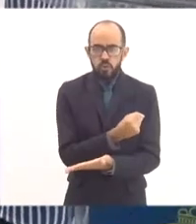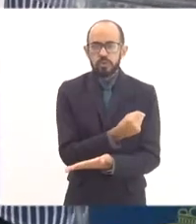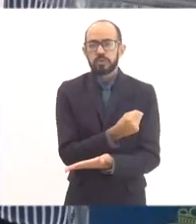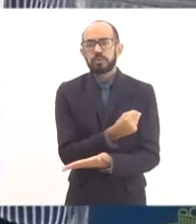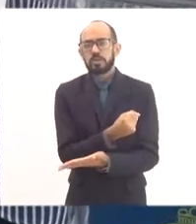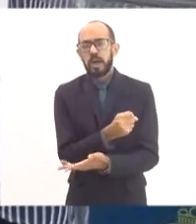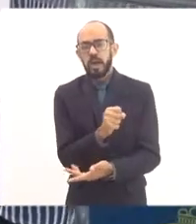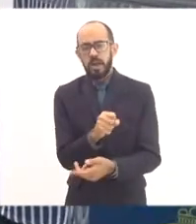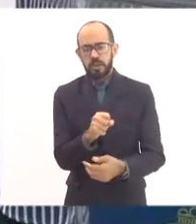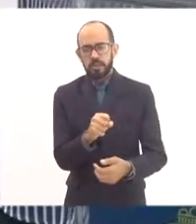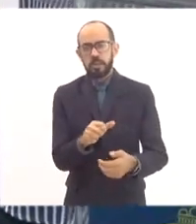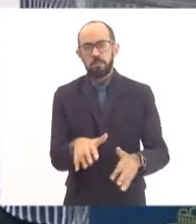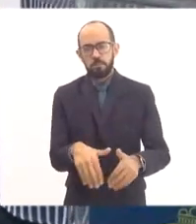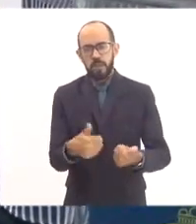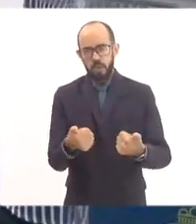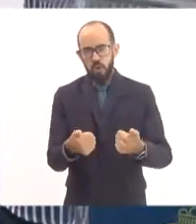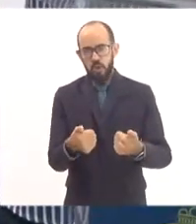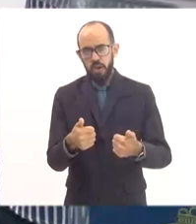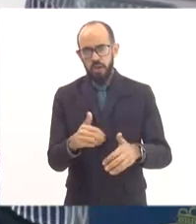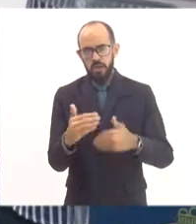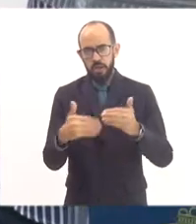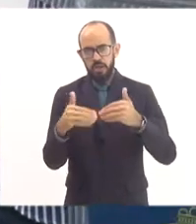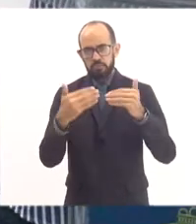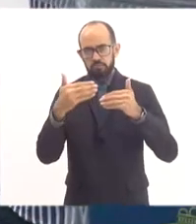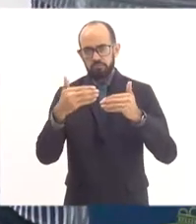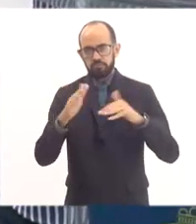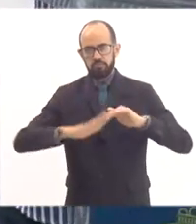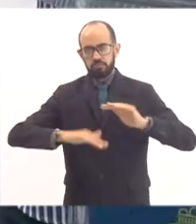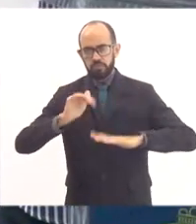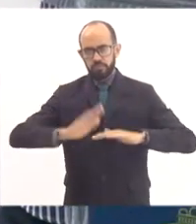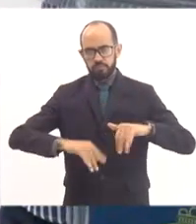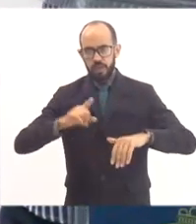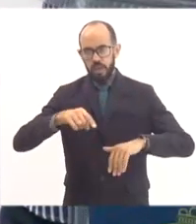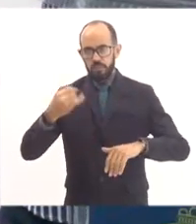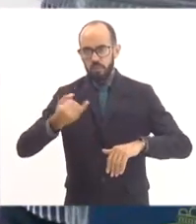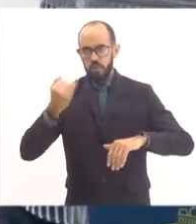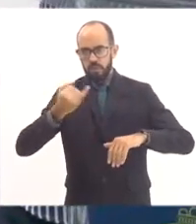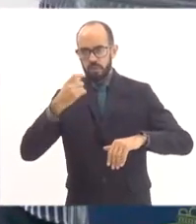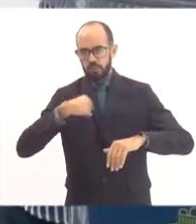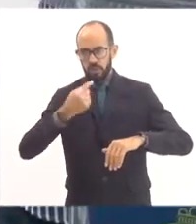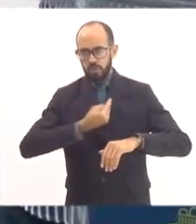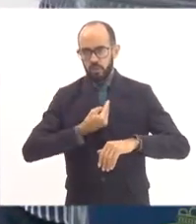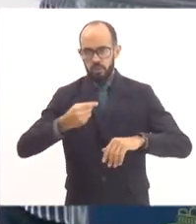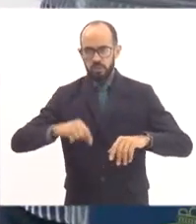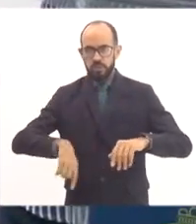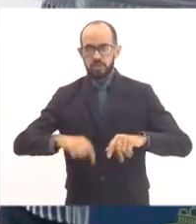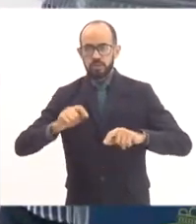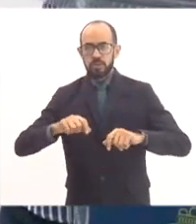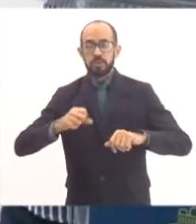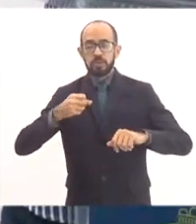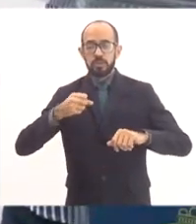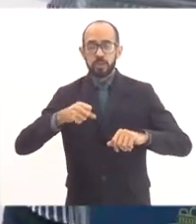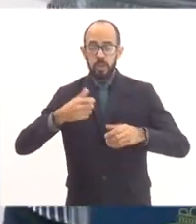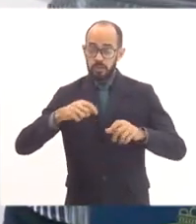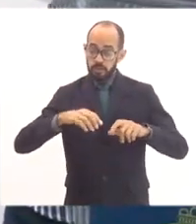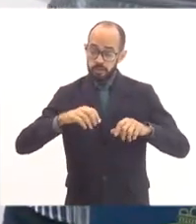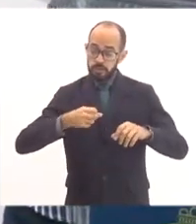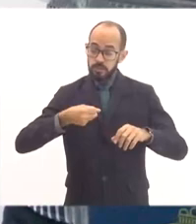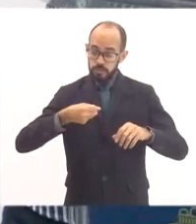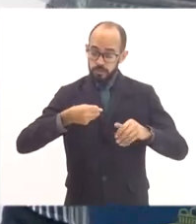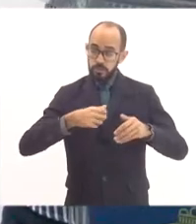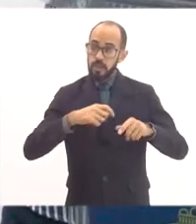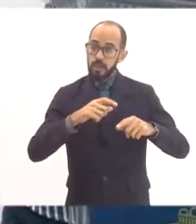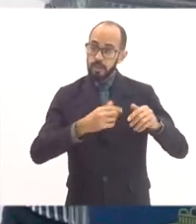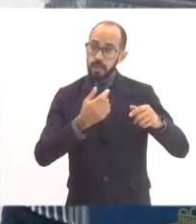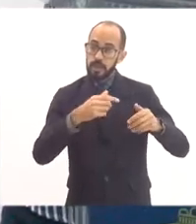esse aumento na carreira. Então, é muito importante para a gente que, de repente, esse processo seja desarquivado, porque, desde